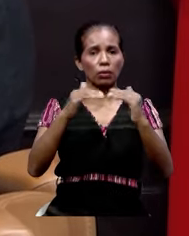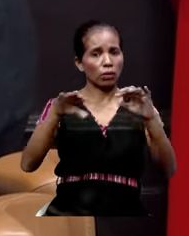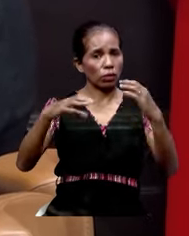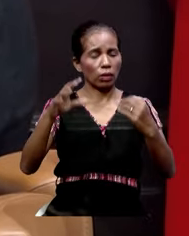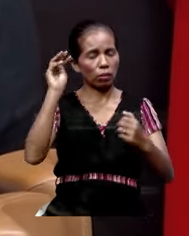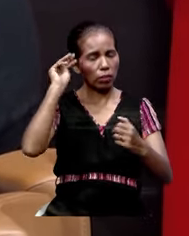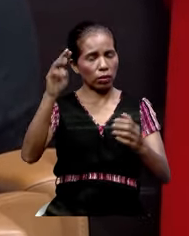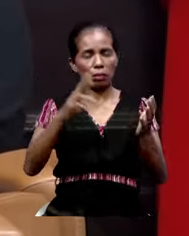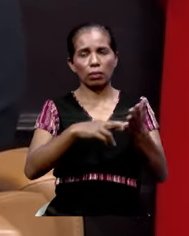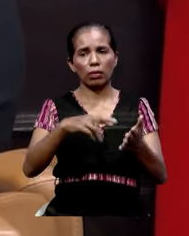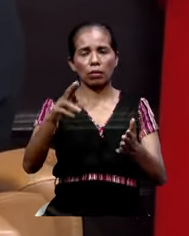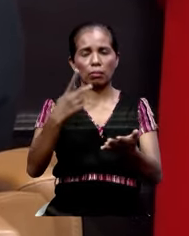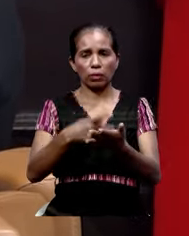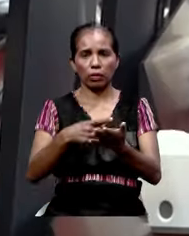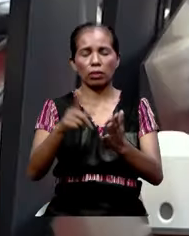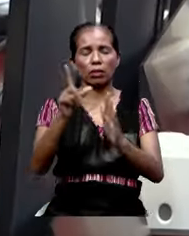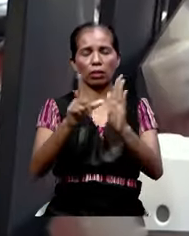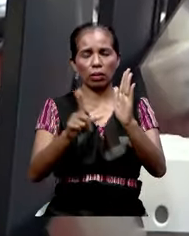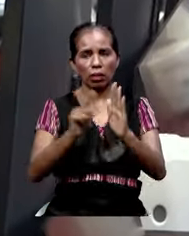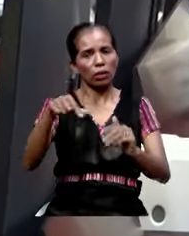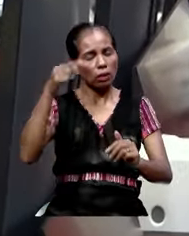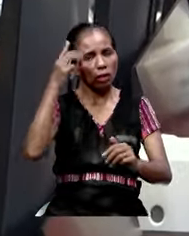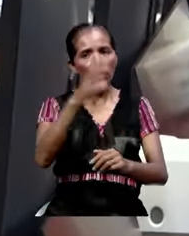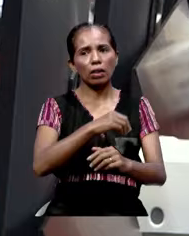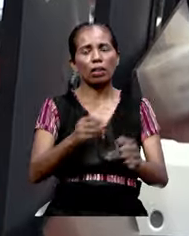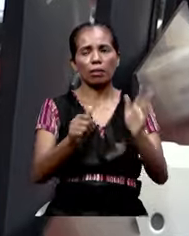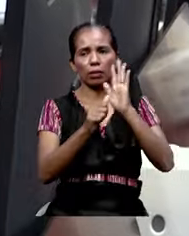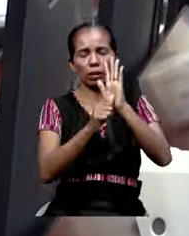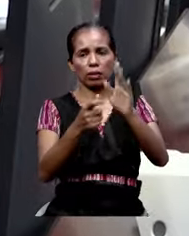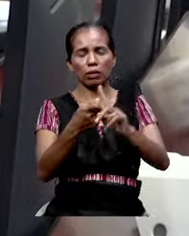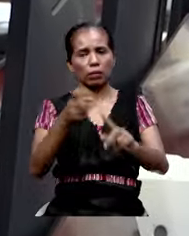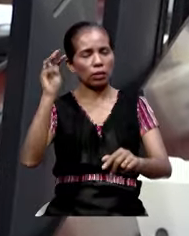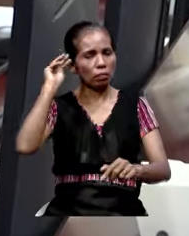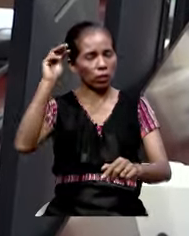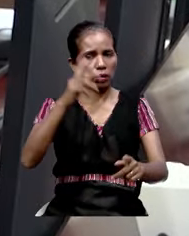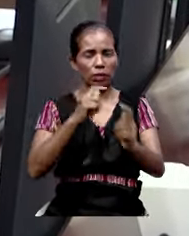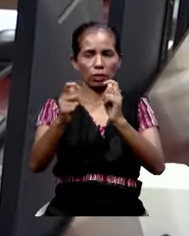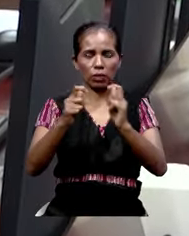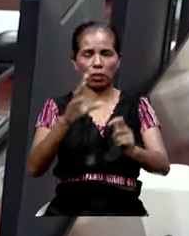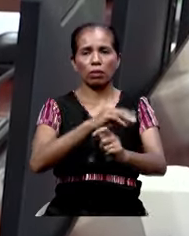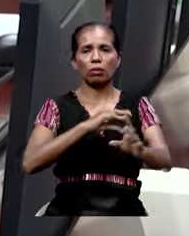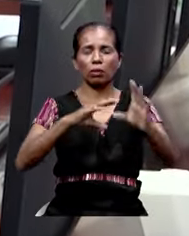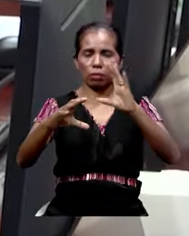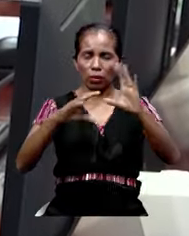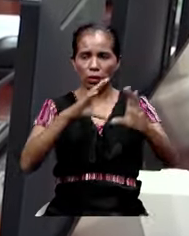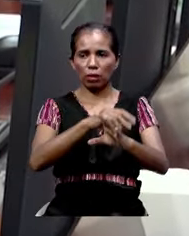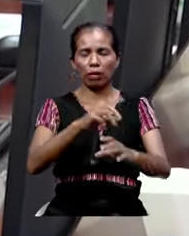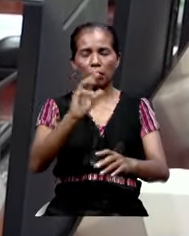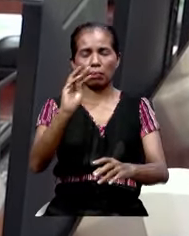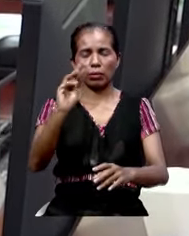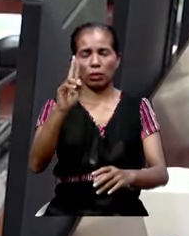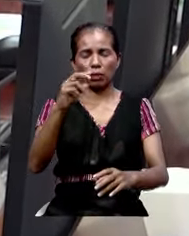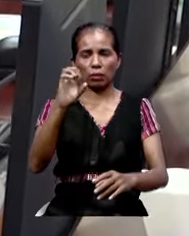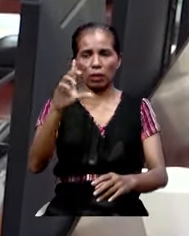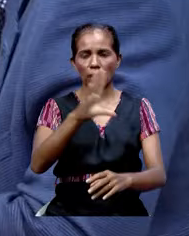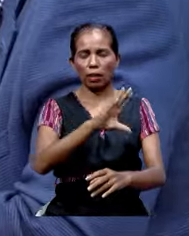né, aprova o projeto resolução governo, nebe apresenta Rússia Ministro Transportes na Comunicação, Miguel Mantelo,